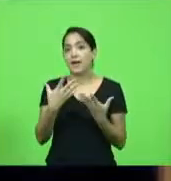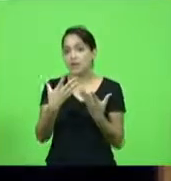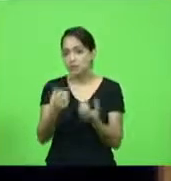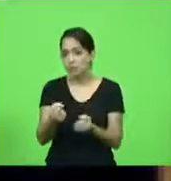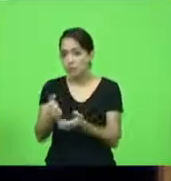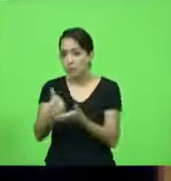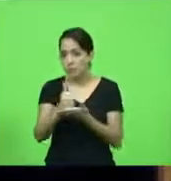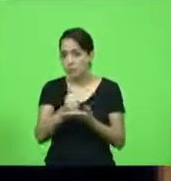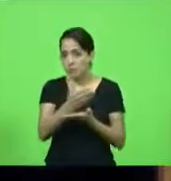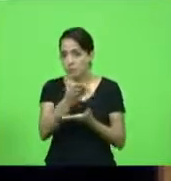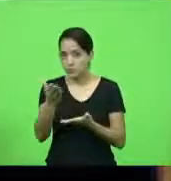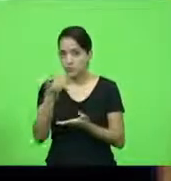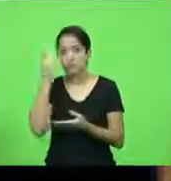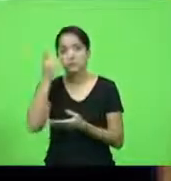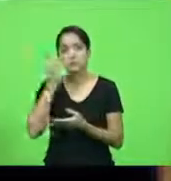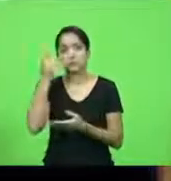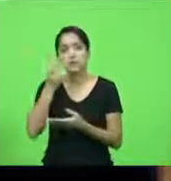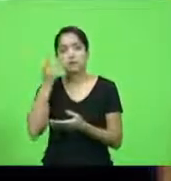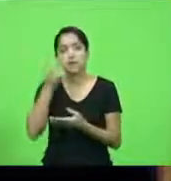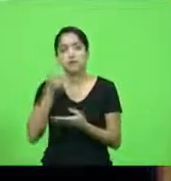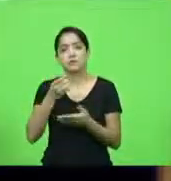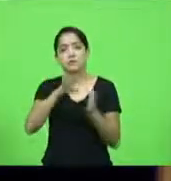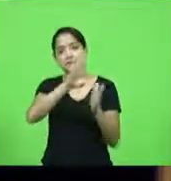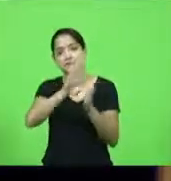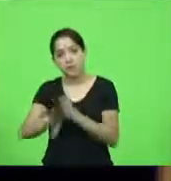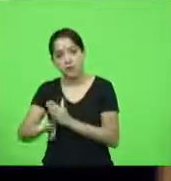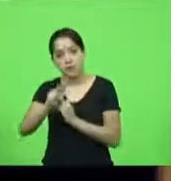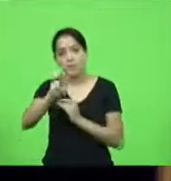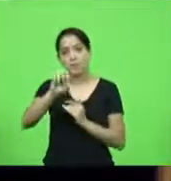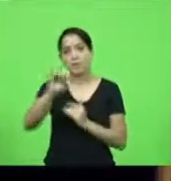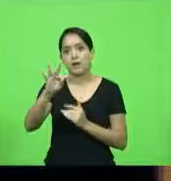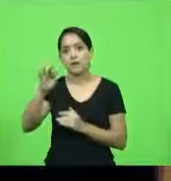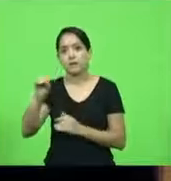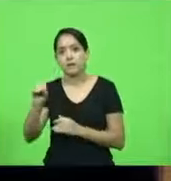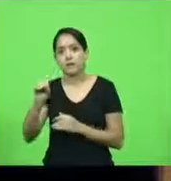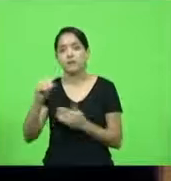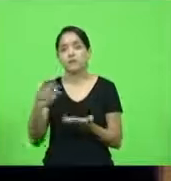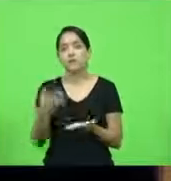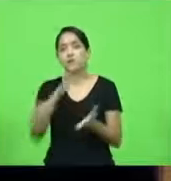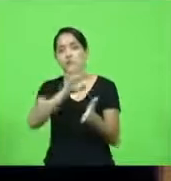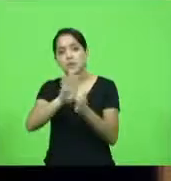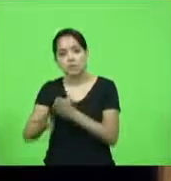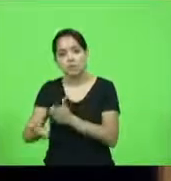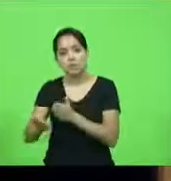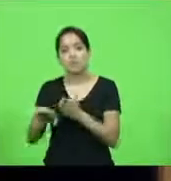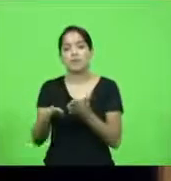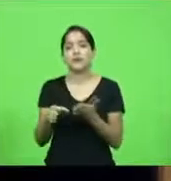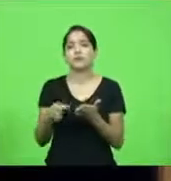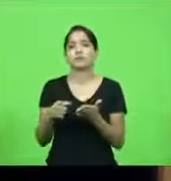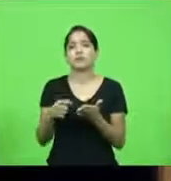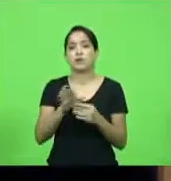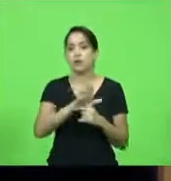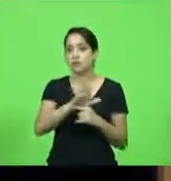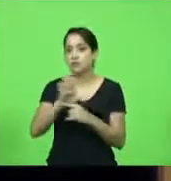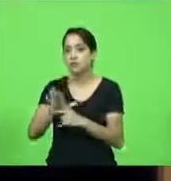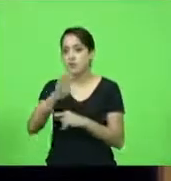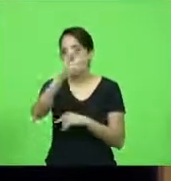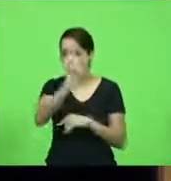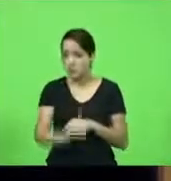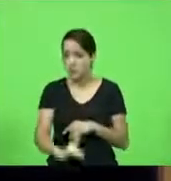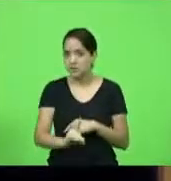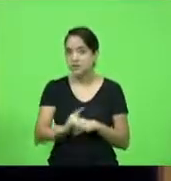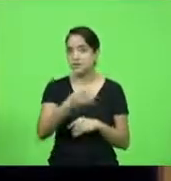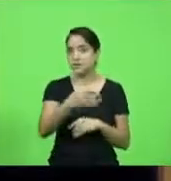dos nobres colegas para que nós possamos derrubar esse veto enfadonho, para que a gente possa realmente fazer valer o direito do empresário